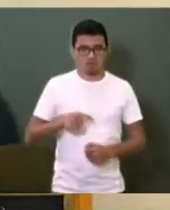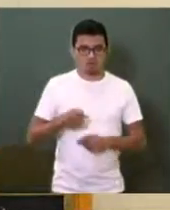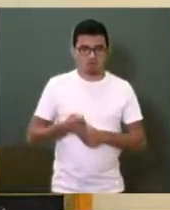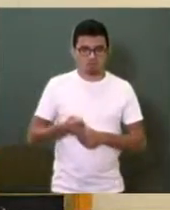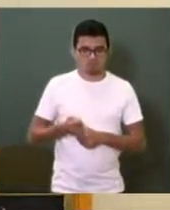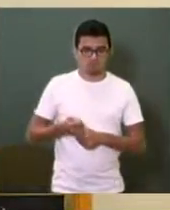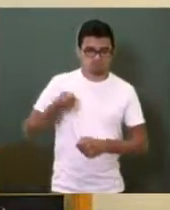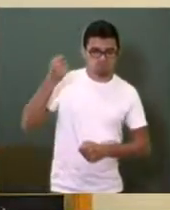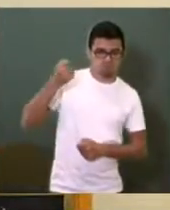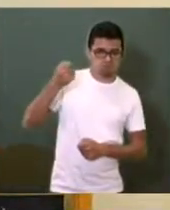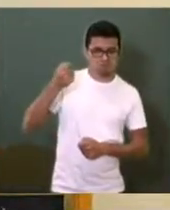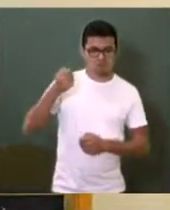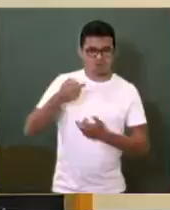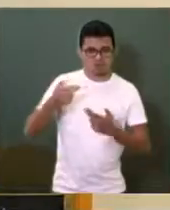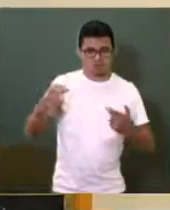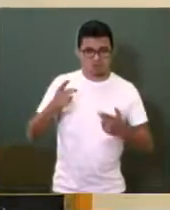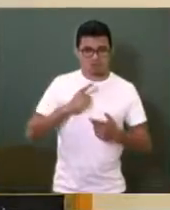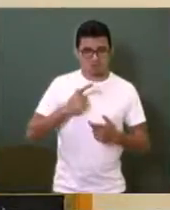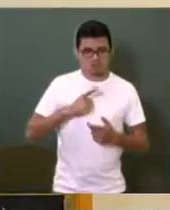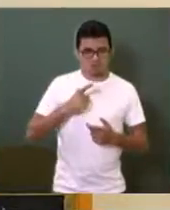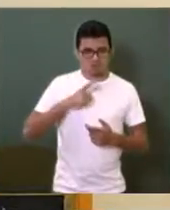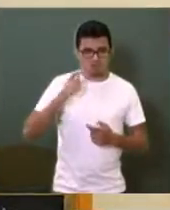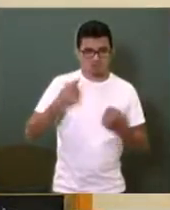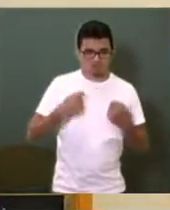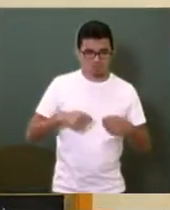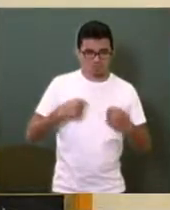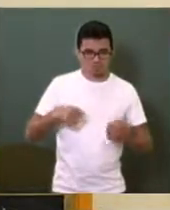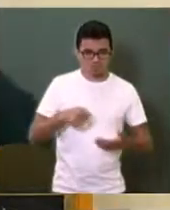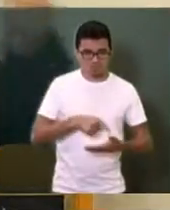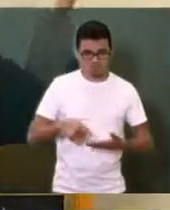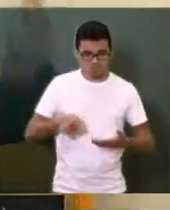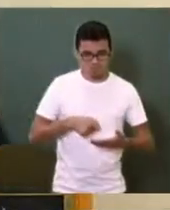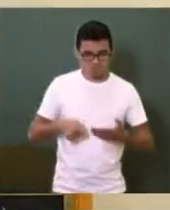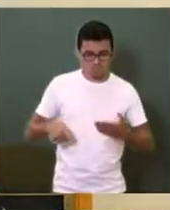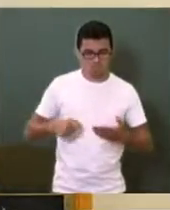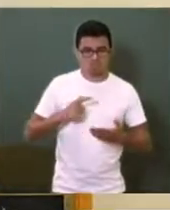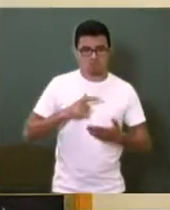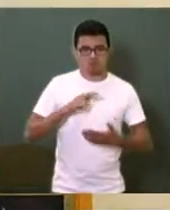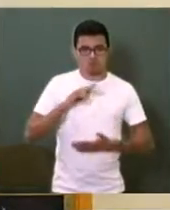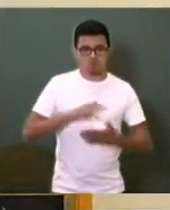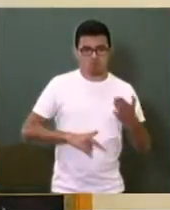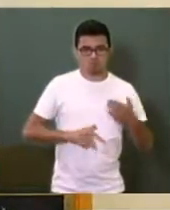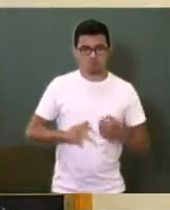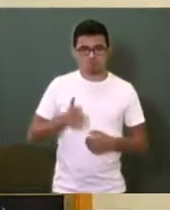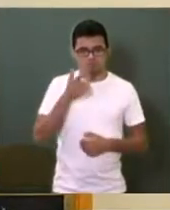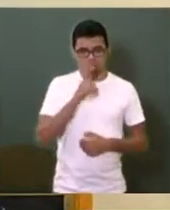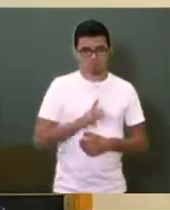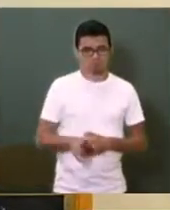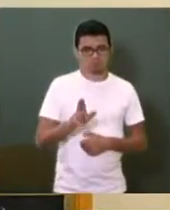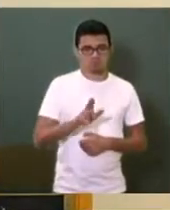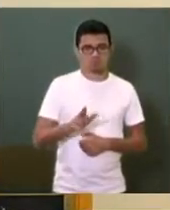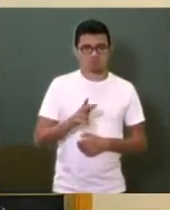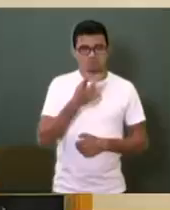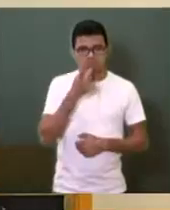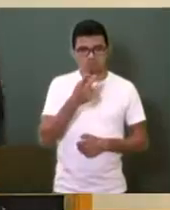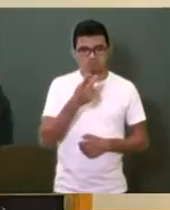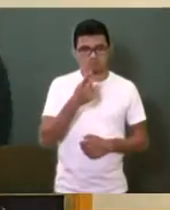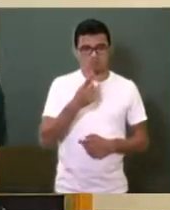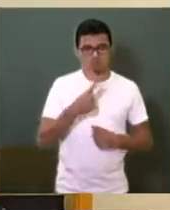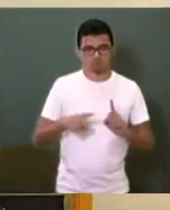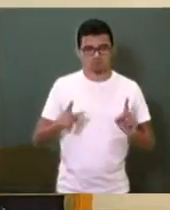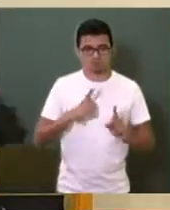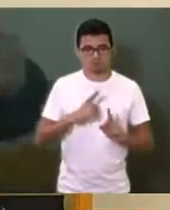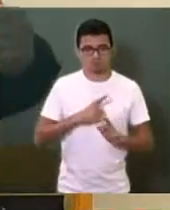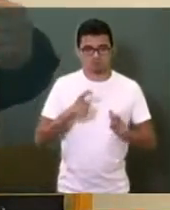e praticamente sem precisar preencher o formulário para usar aquilo aí ele falou mais no estádio foi